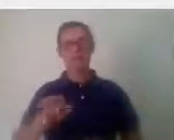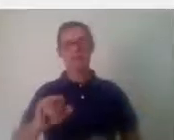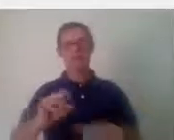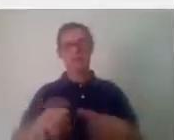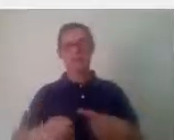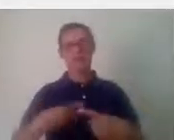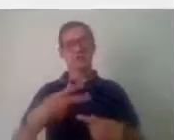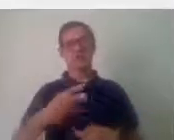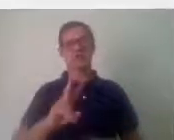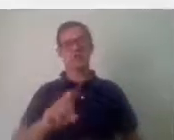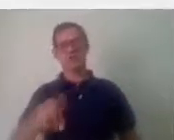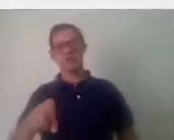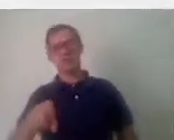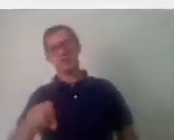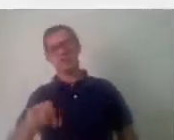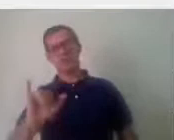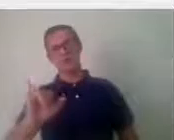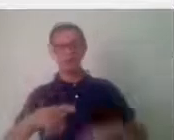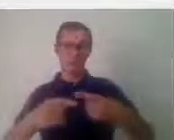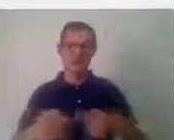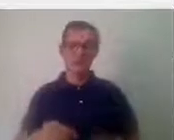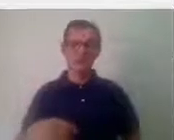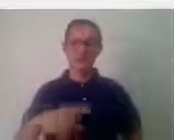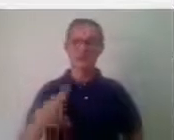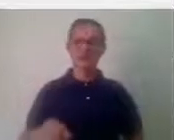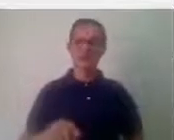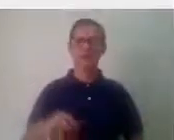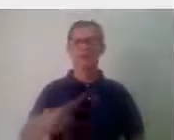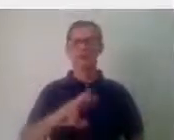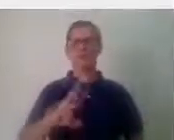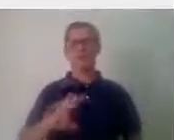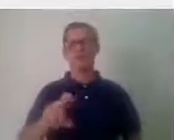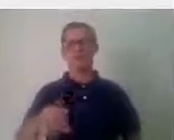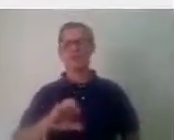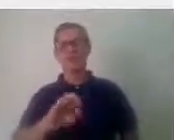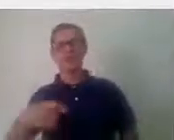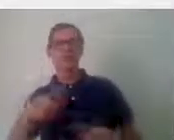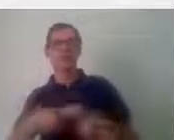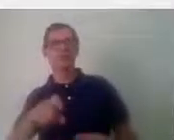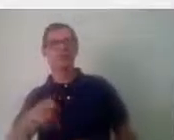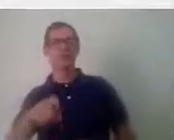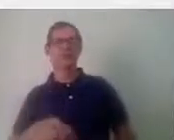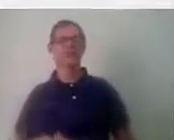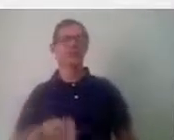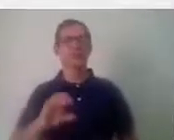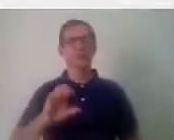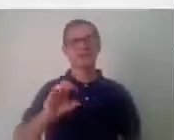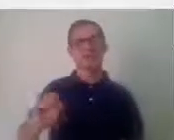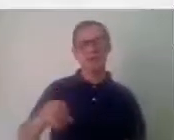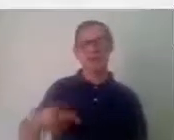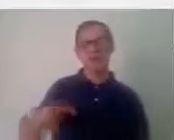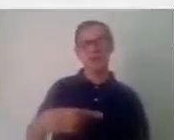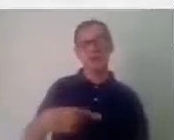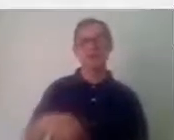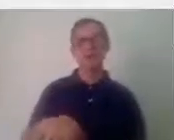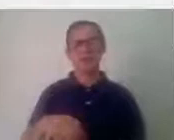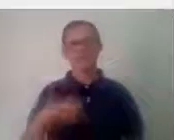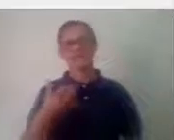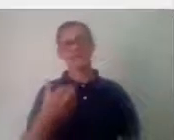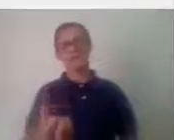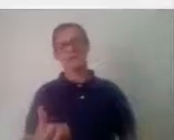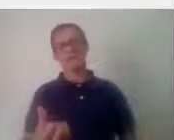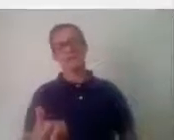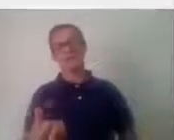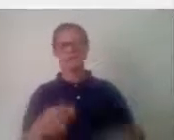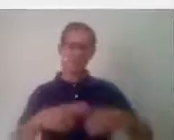quadrado, 2y. Derivada de menos 2x, zero, porque é x, então zero. Menos 6.